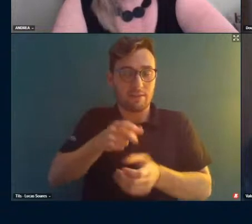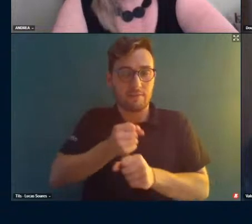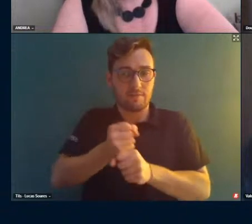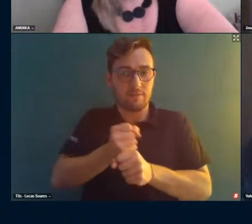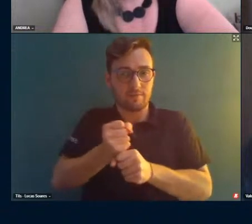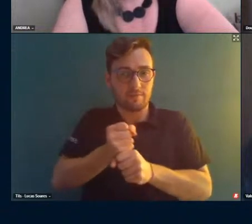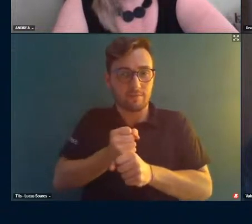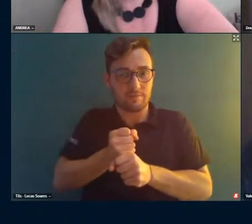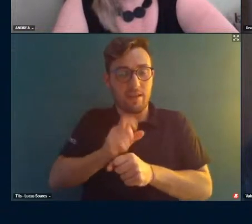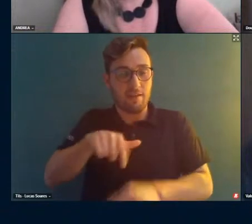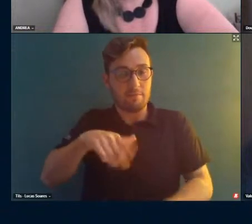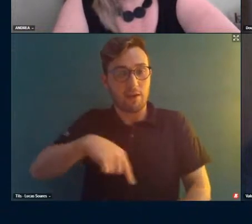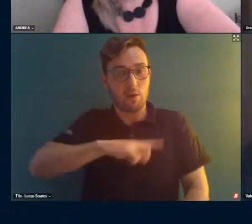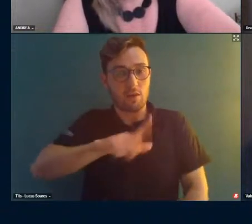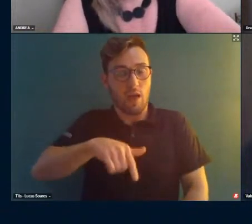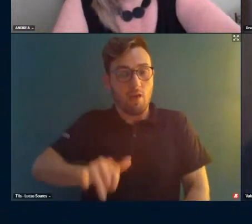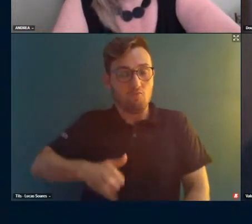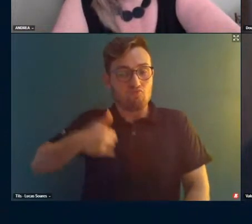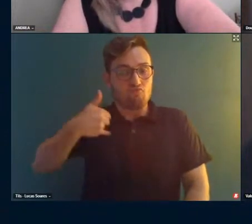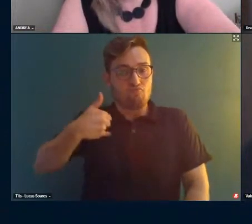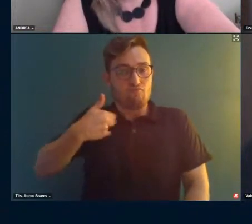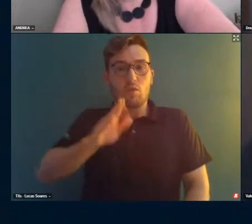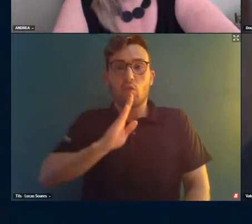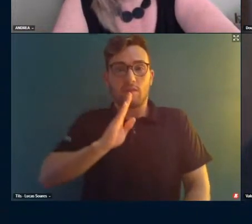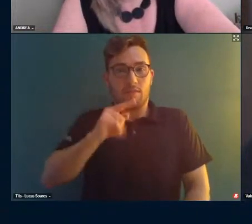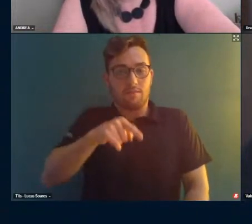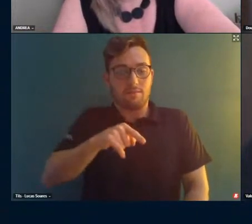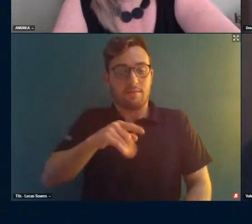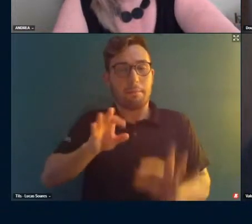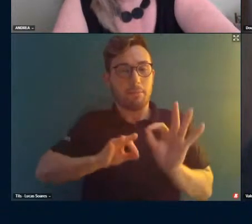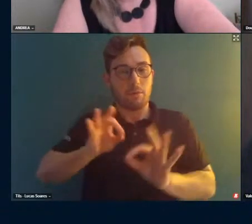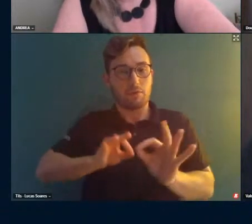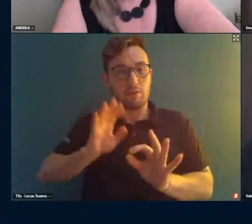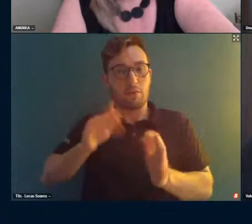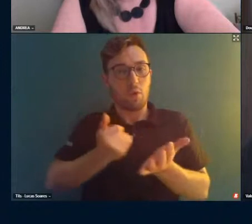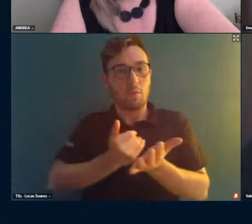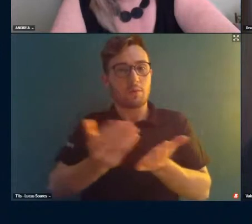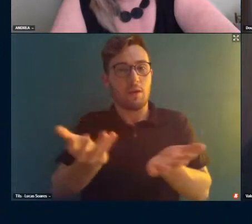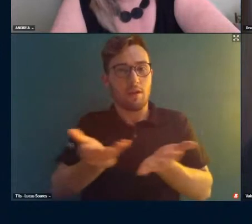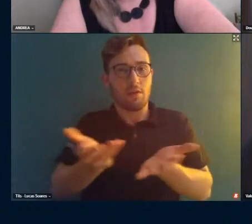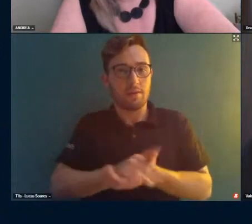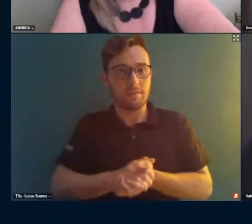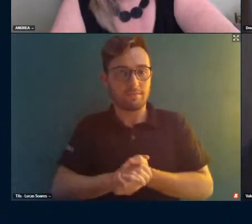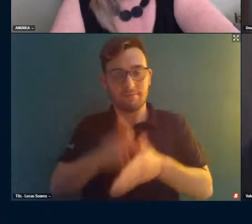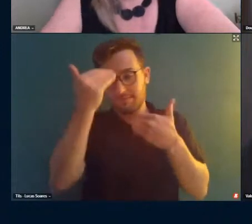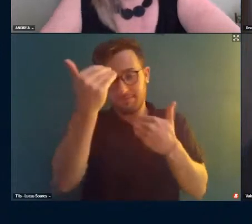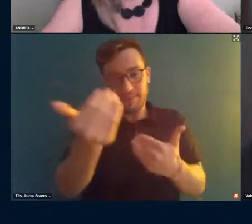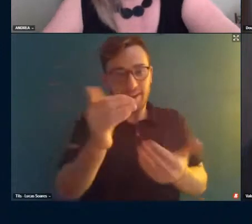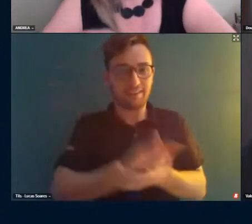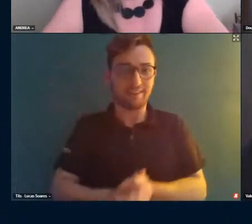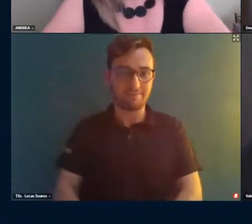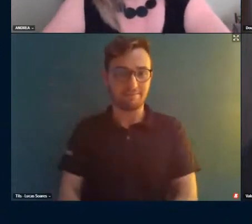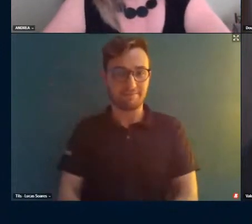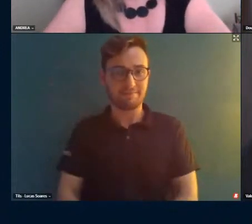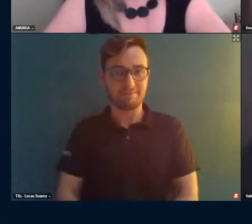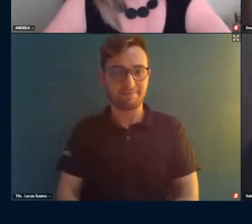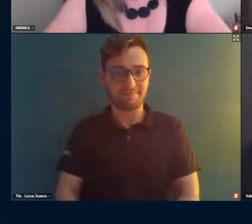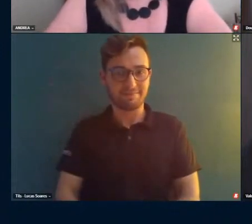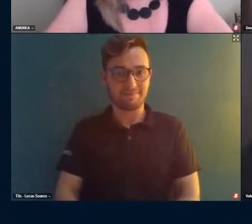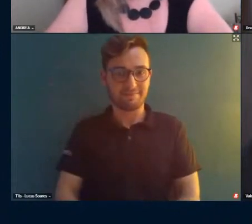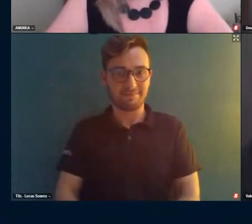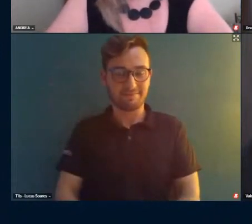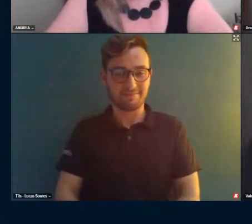assim, uma honra para que todo mundo possa conhecer esse projeto que recém começou. Muito obrigada. Não sei se perdi alguma